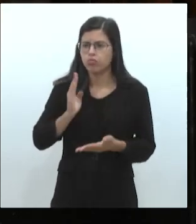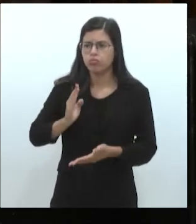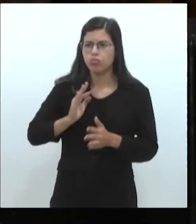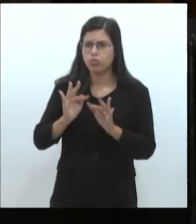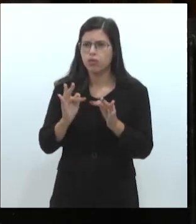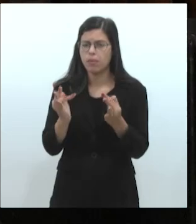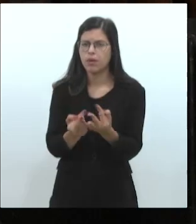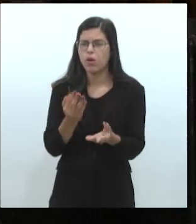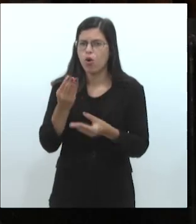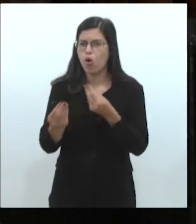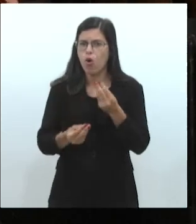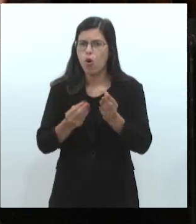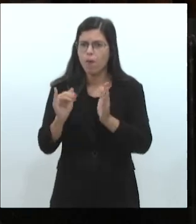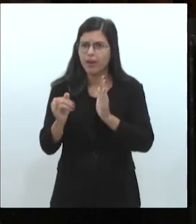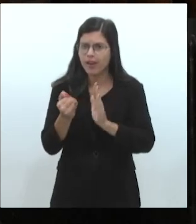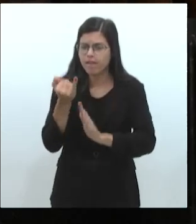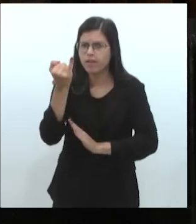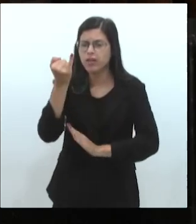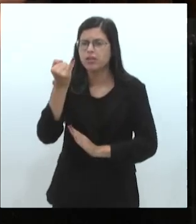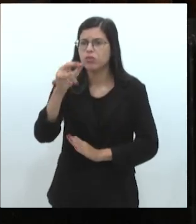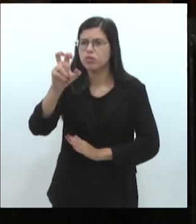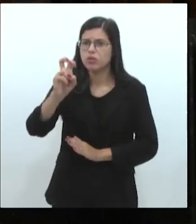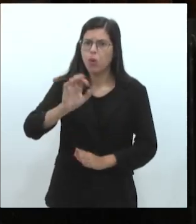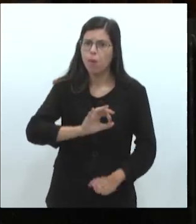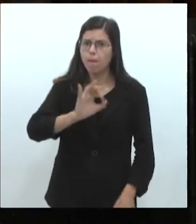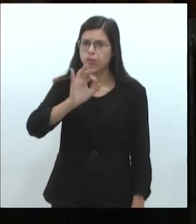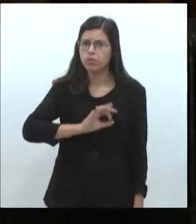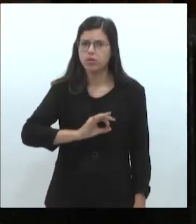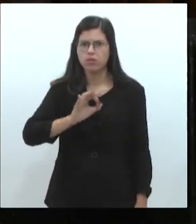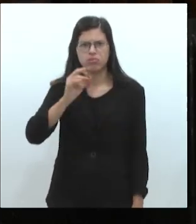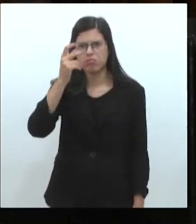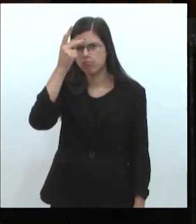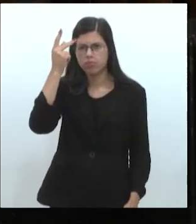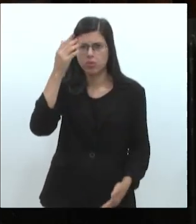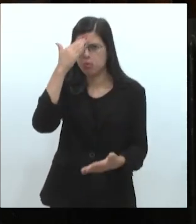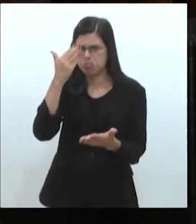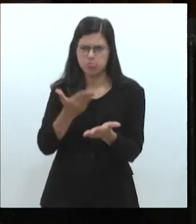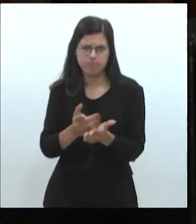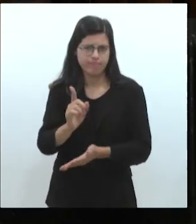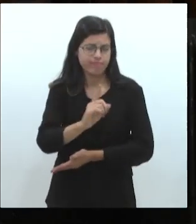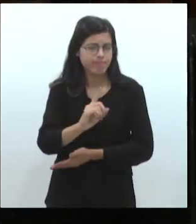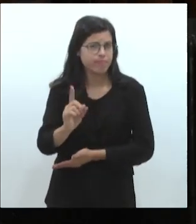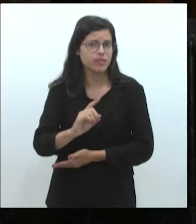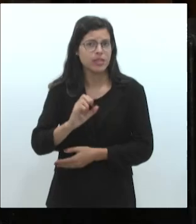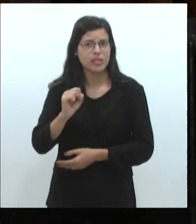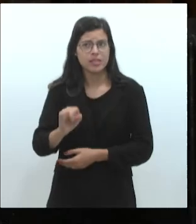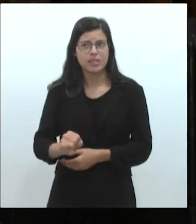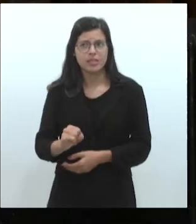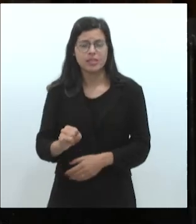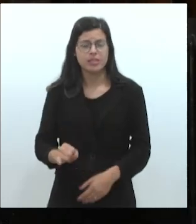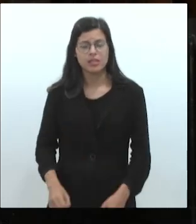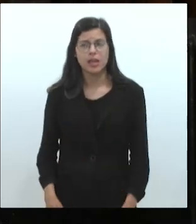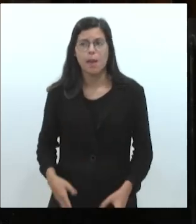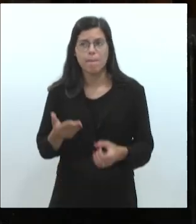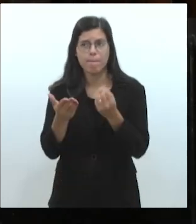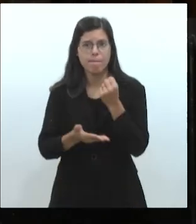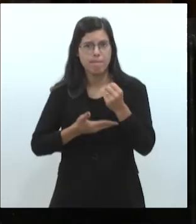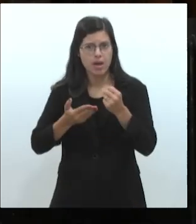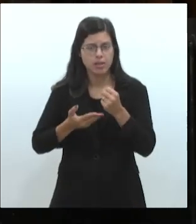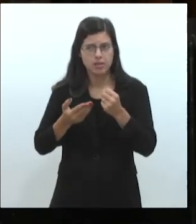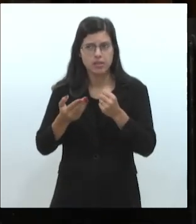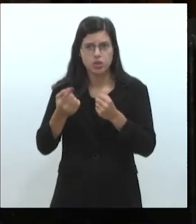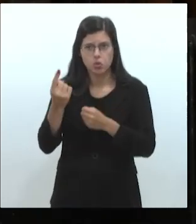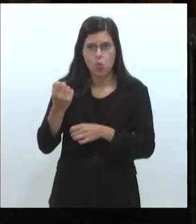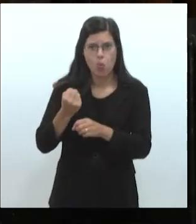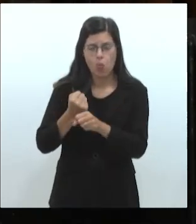inflação é 5%, que ninguém acredita nisso? Se a base monetária de 1 ano e meio para